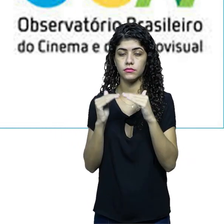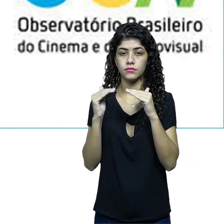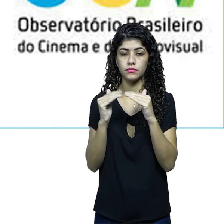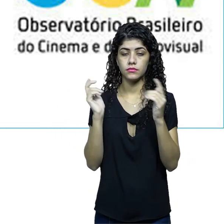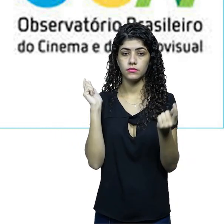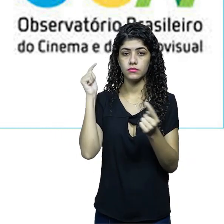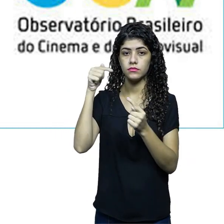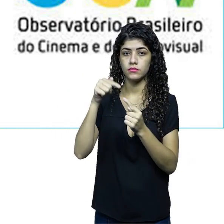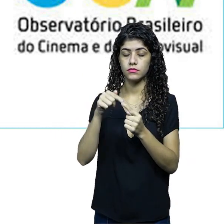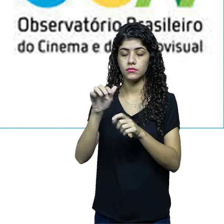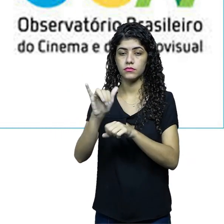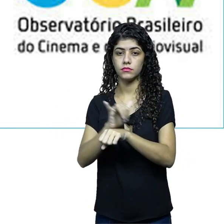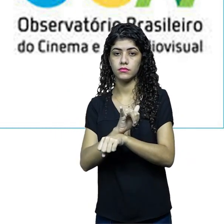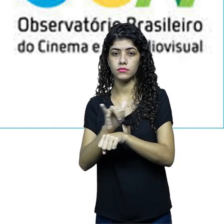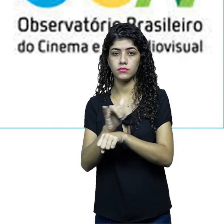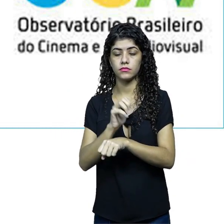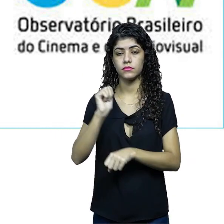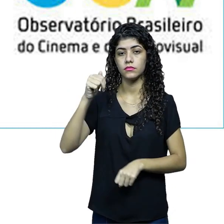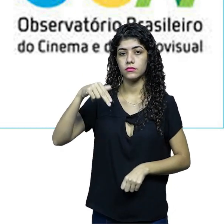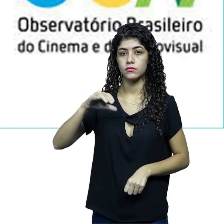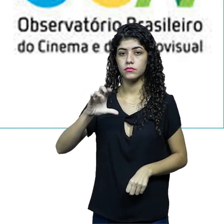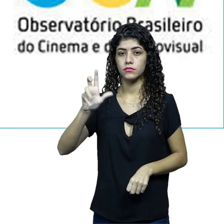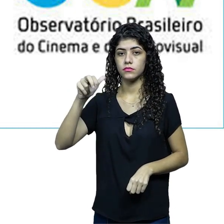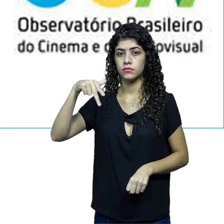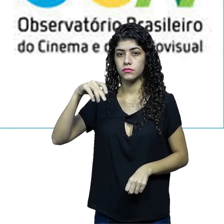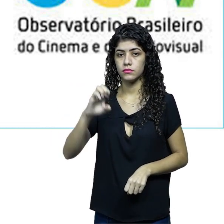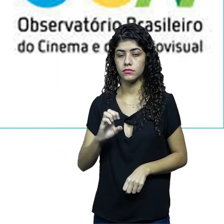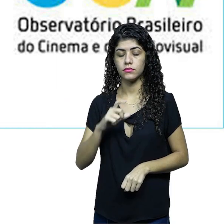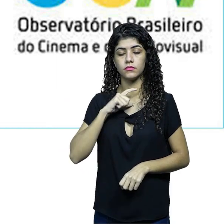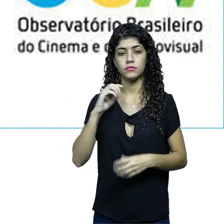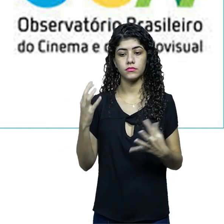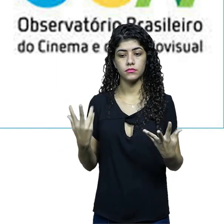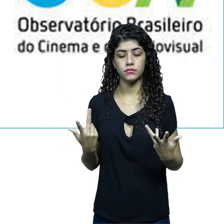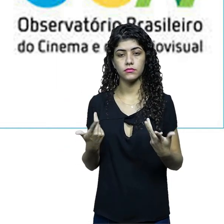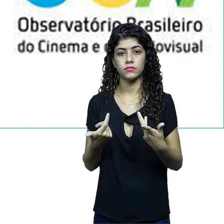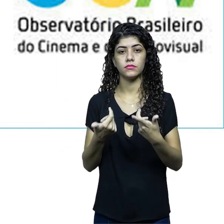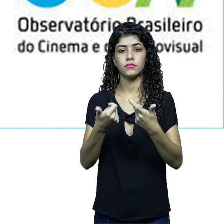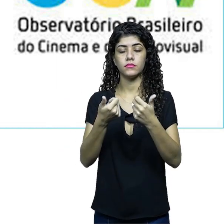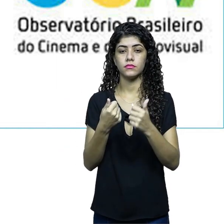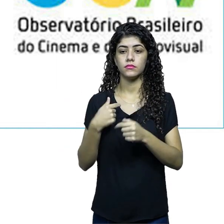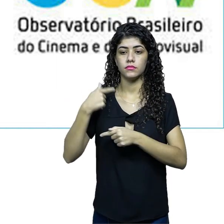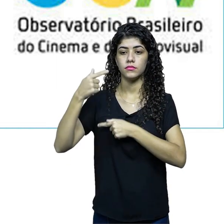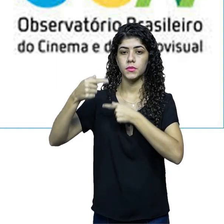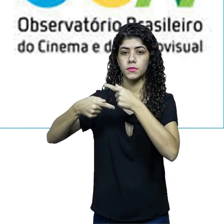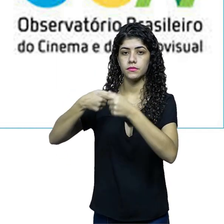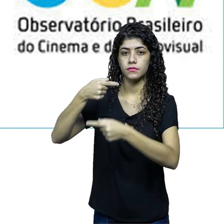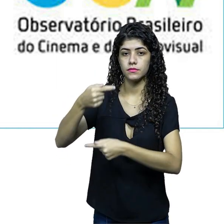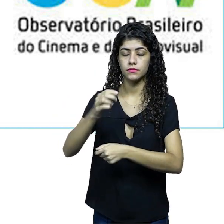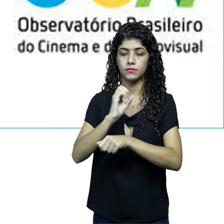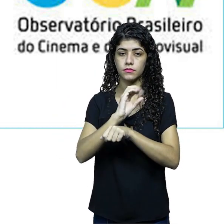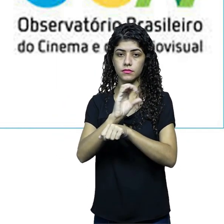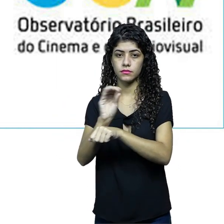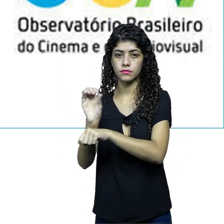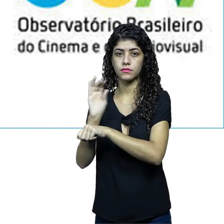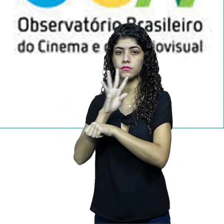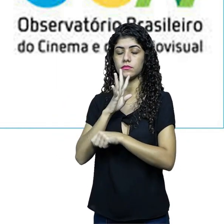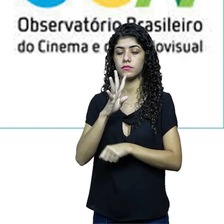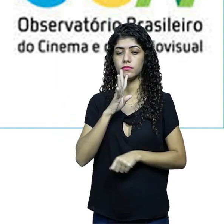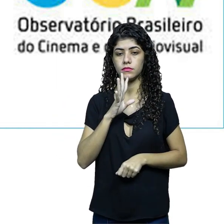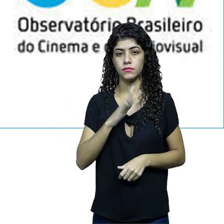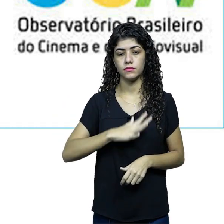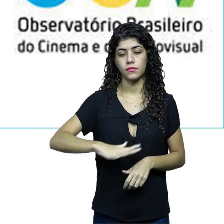atuação encontra-se em consonância com o objetivo estratégico da Ancine, de aprimorar a geração